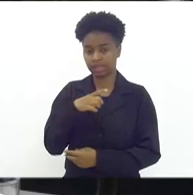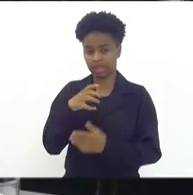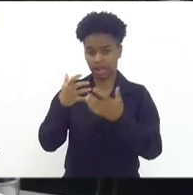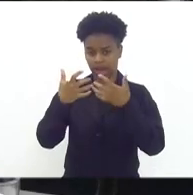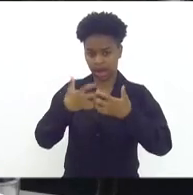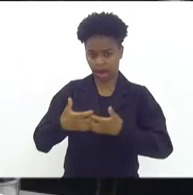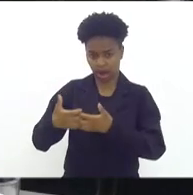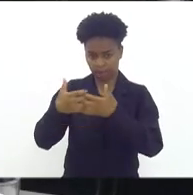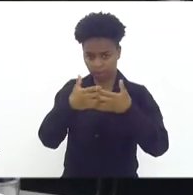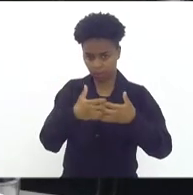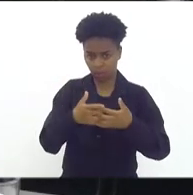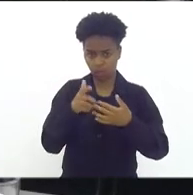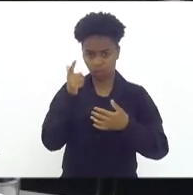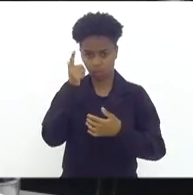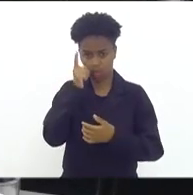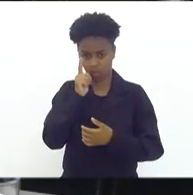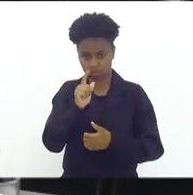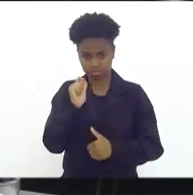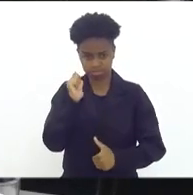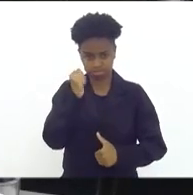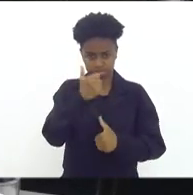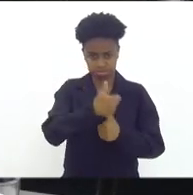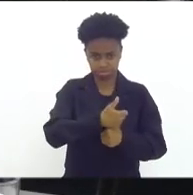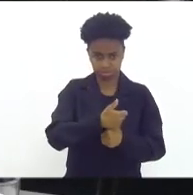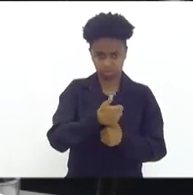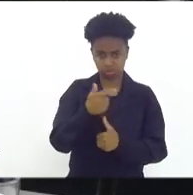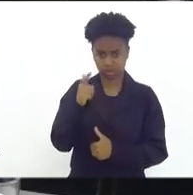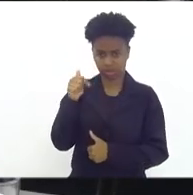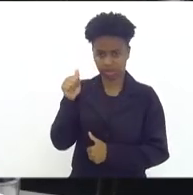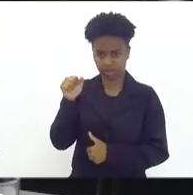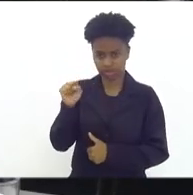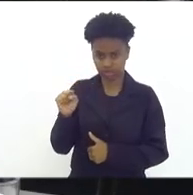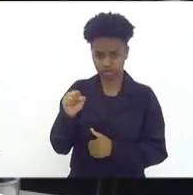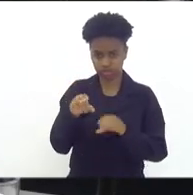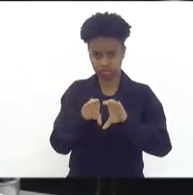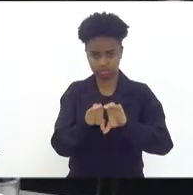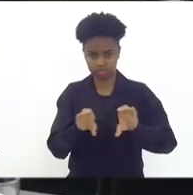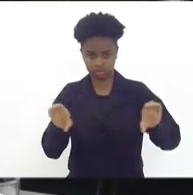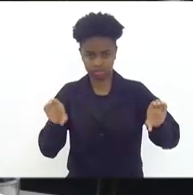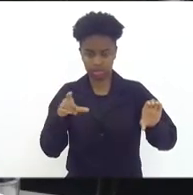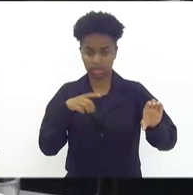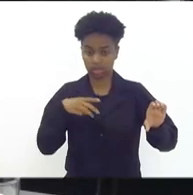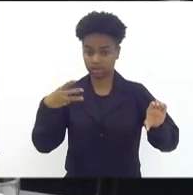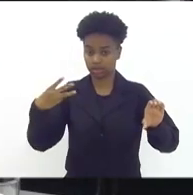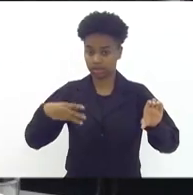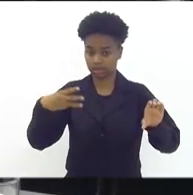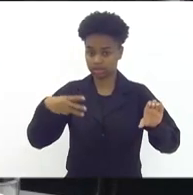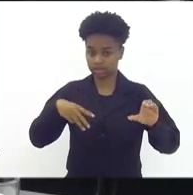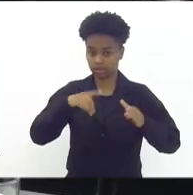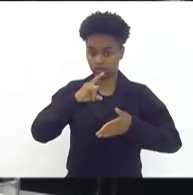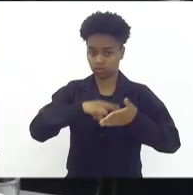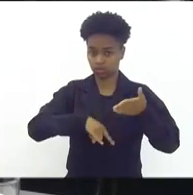supriria o gás canalizado isso está no terceiro termo aditivo